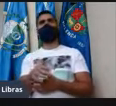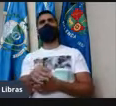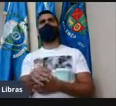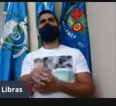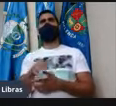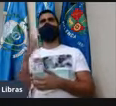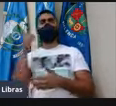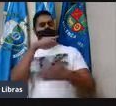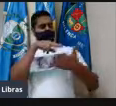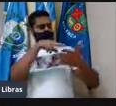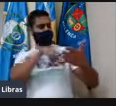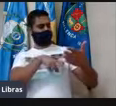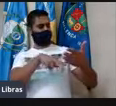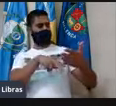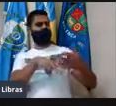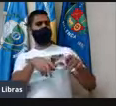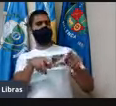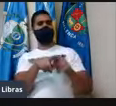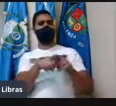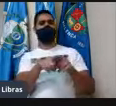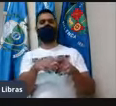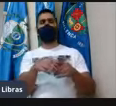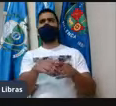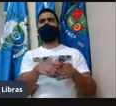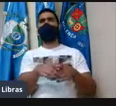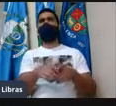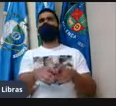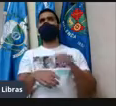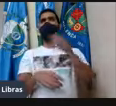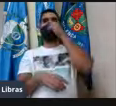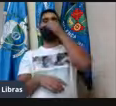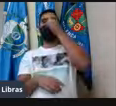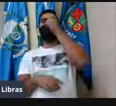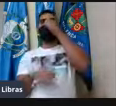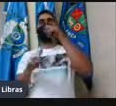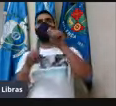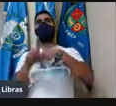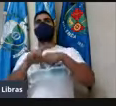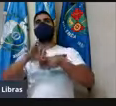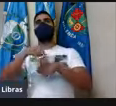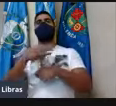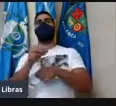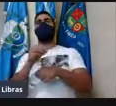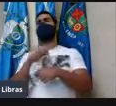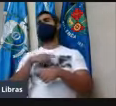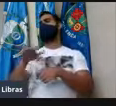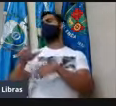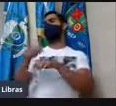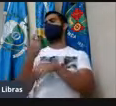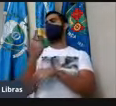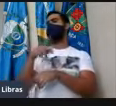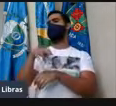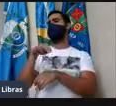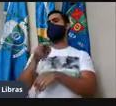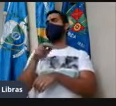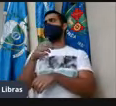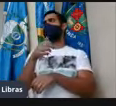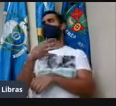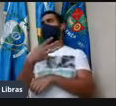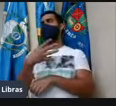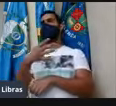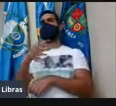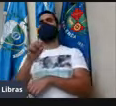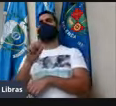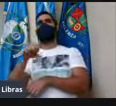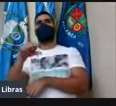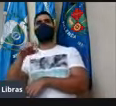gente consegue ver de uma forma ainda muito grosseira, muito superficial, que no mês de janeiro foi recolhido de receita 1.489 mil, depois